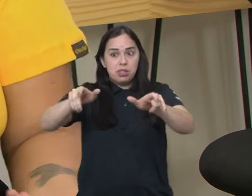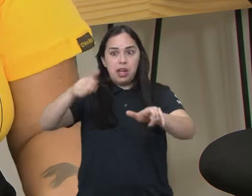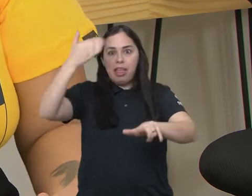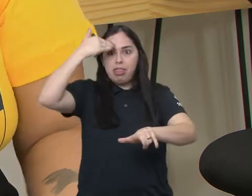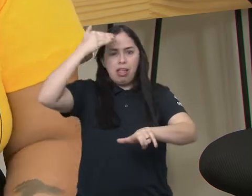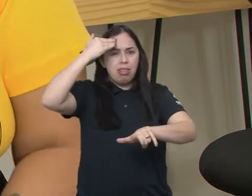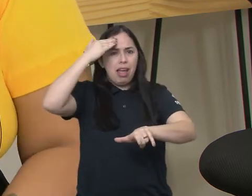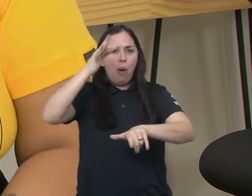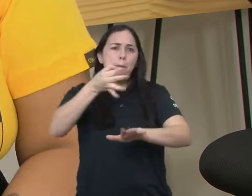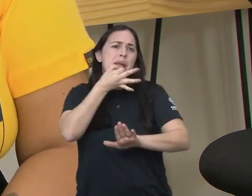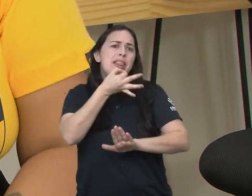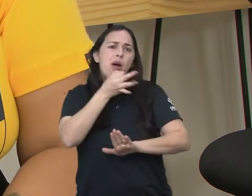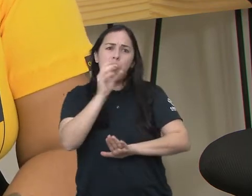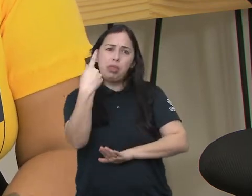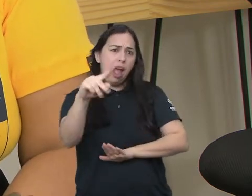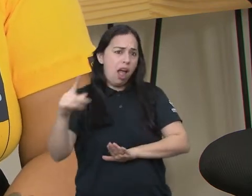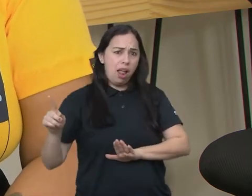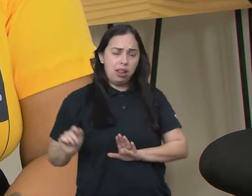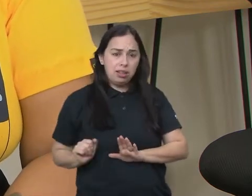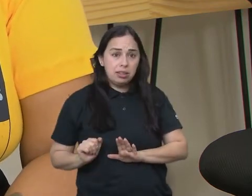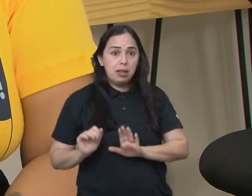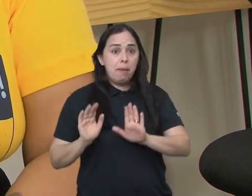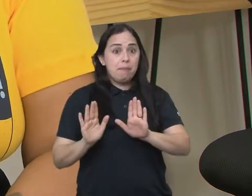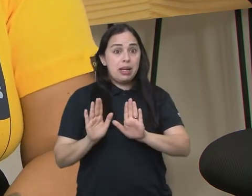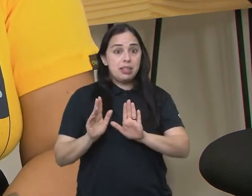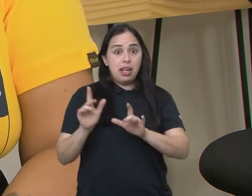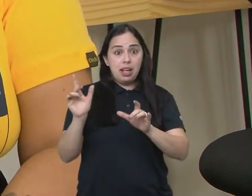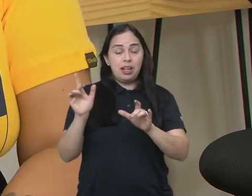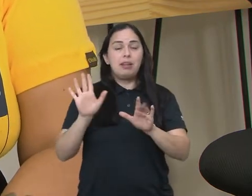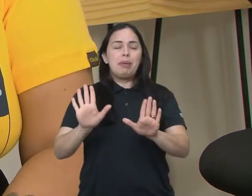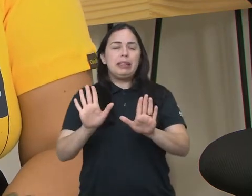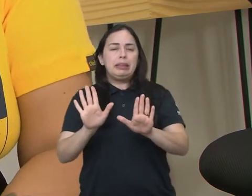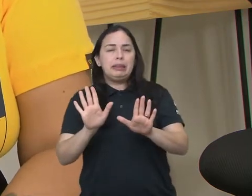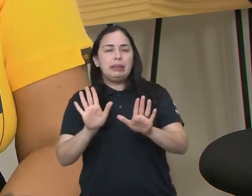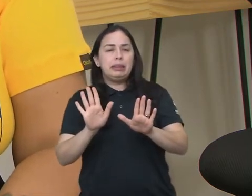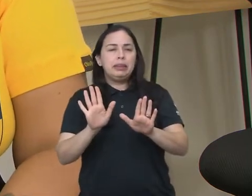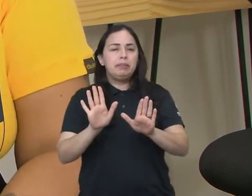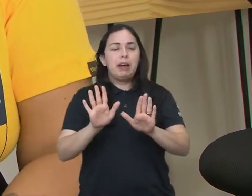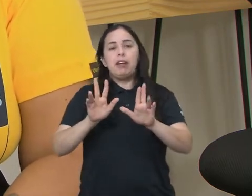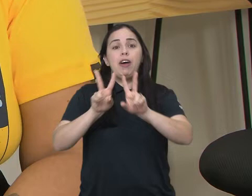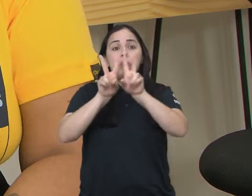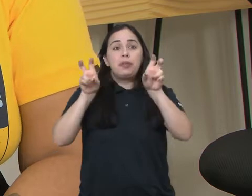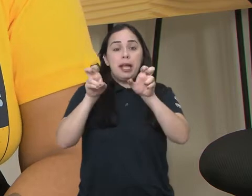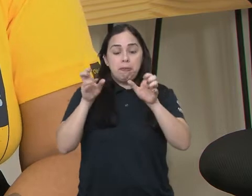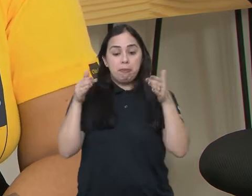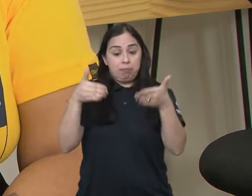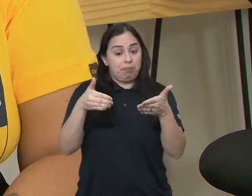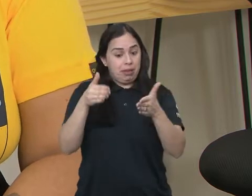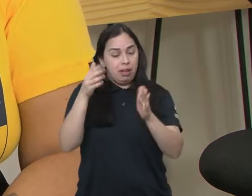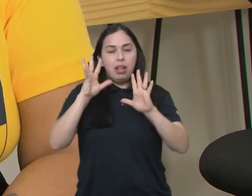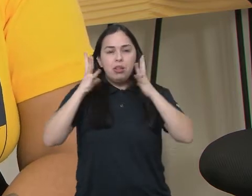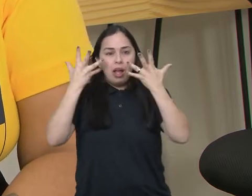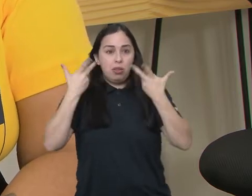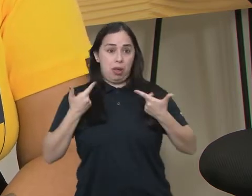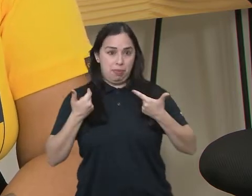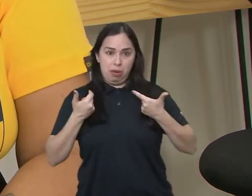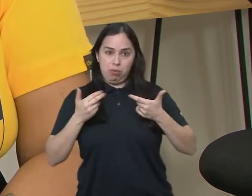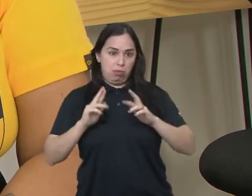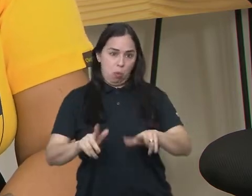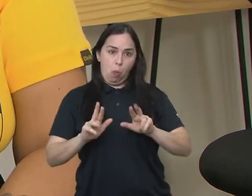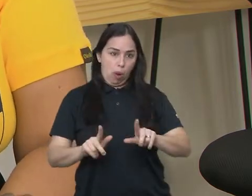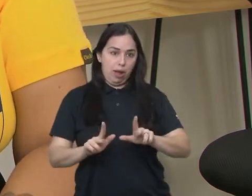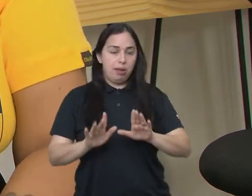tirar a interpretação final do livro, mas não da história em quadrinho, mas não necessariamente ele vai entrar nessa questão da pauta